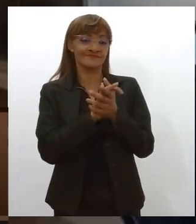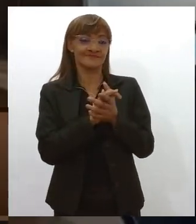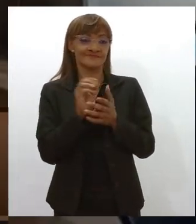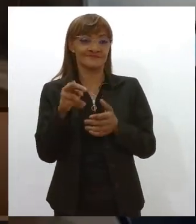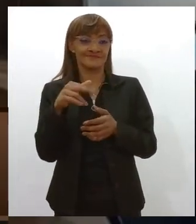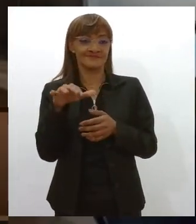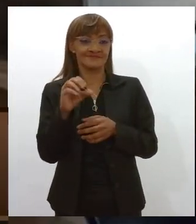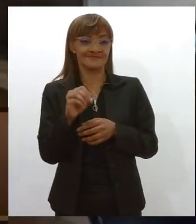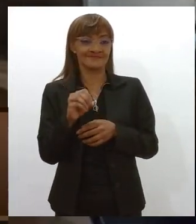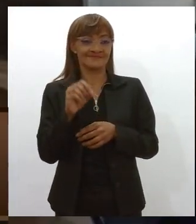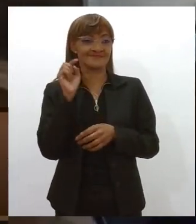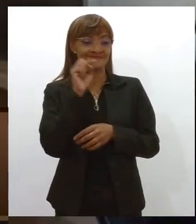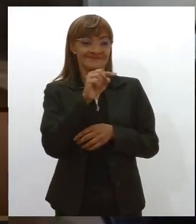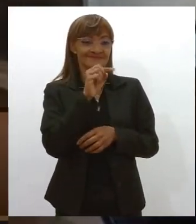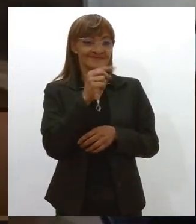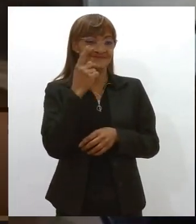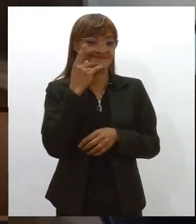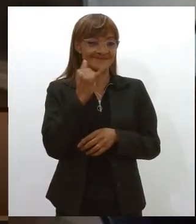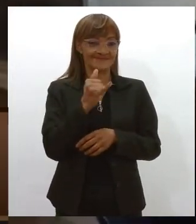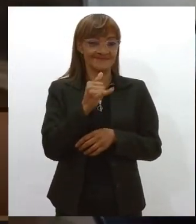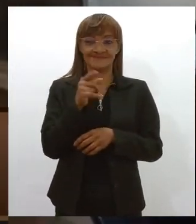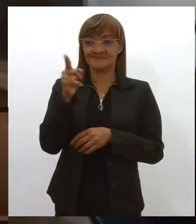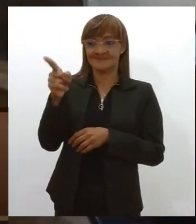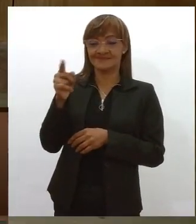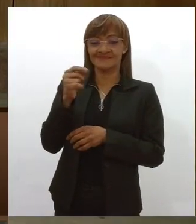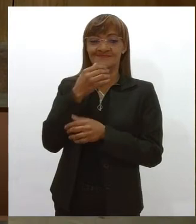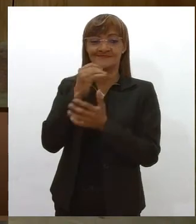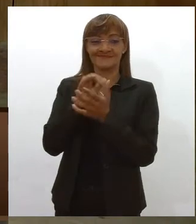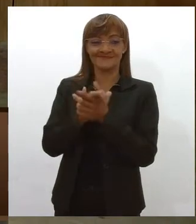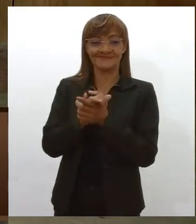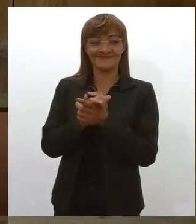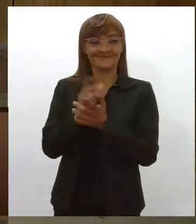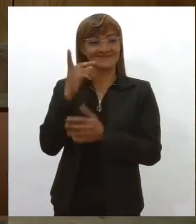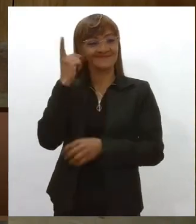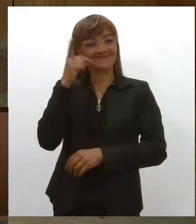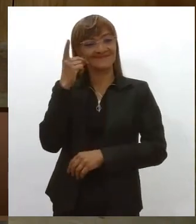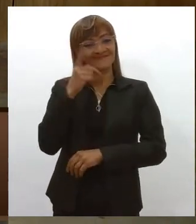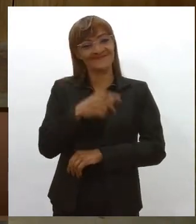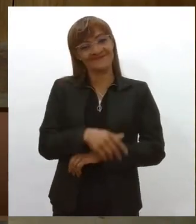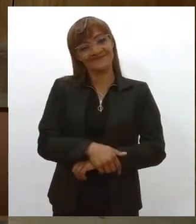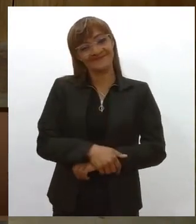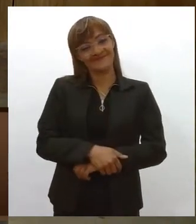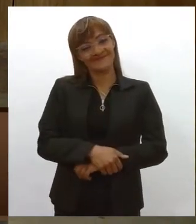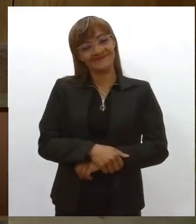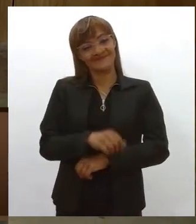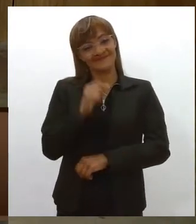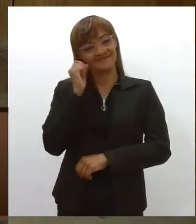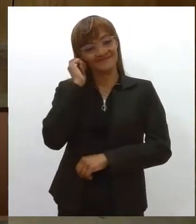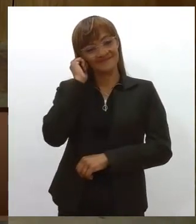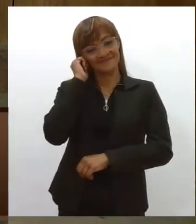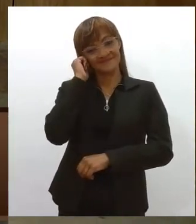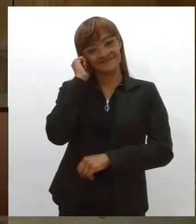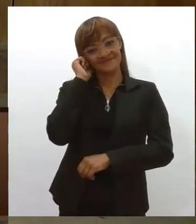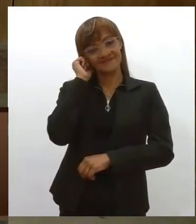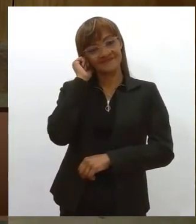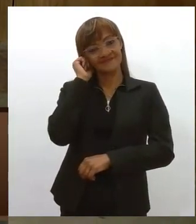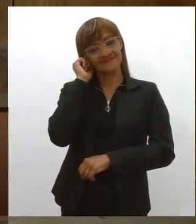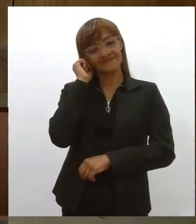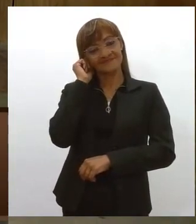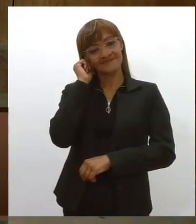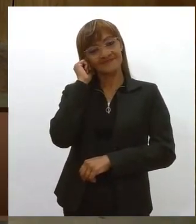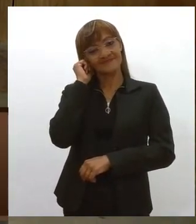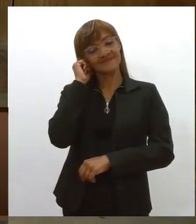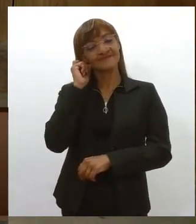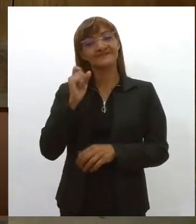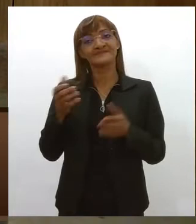pai da deputada e você vai ser marido da deputada. Deixa eu aproveitar aqui esse gancho da sua fala. É, nós falávamos agora há pouco com a